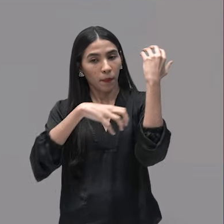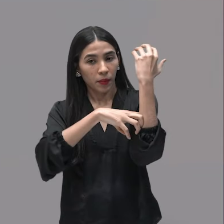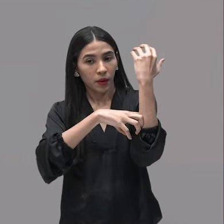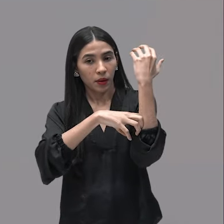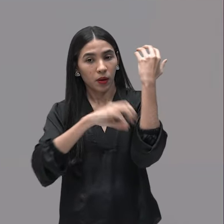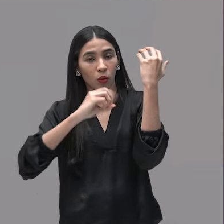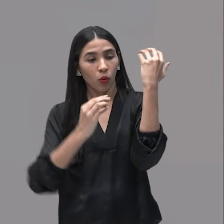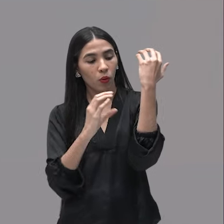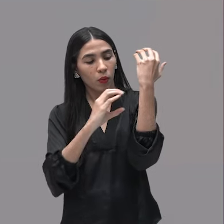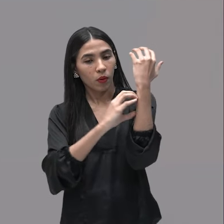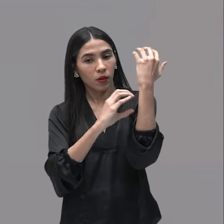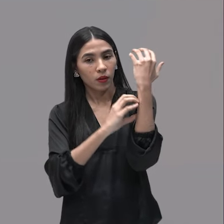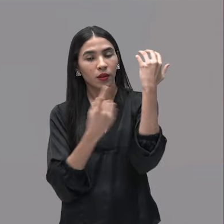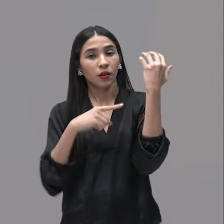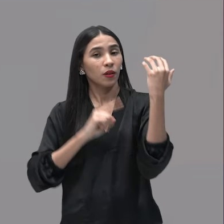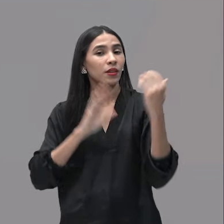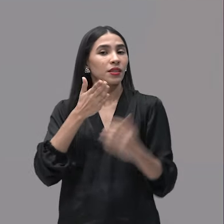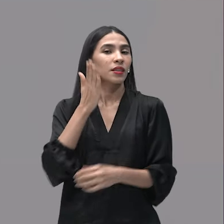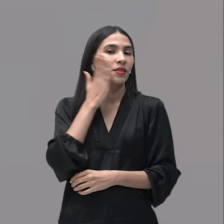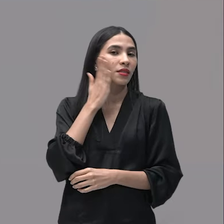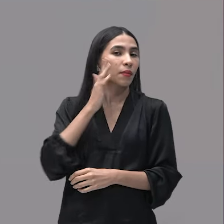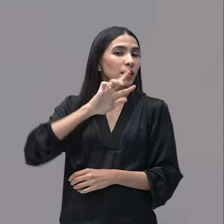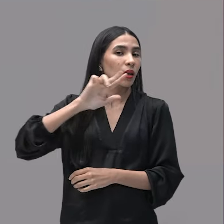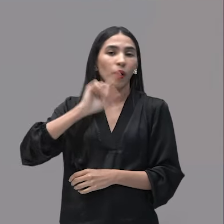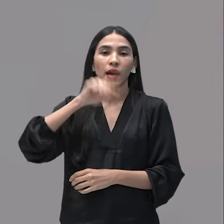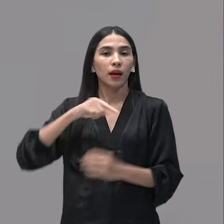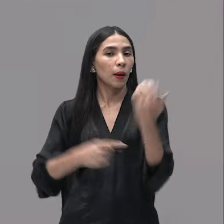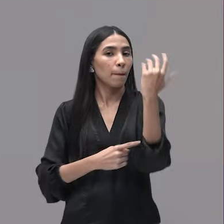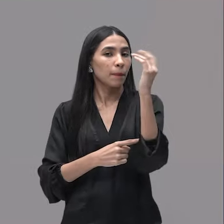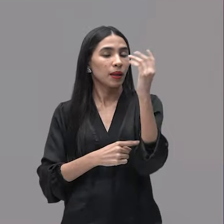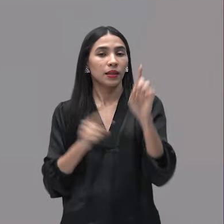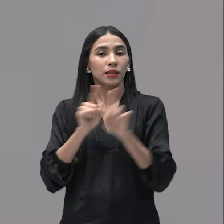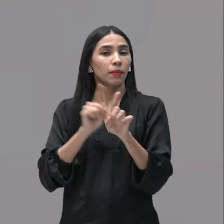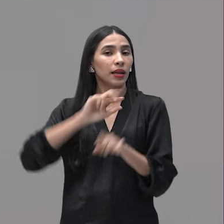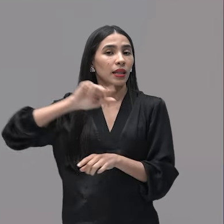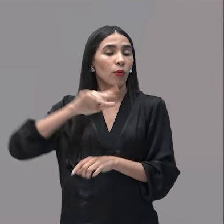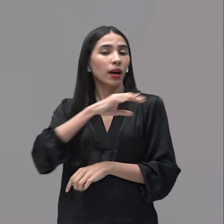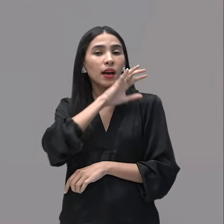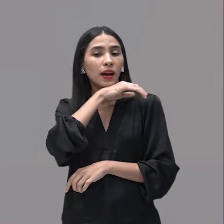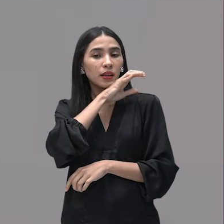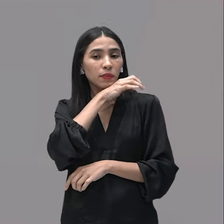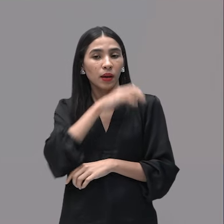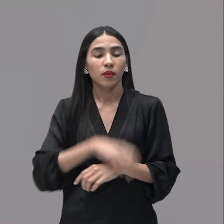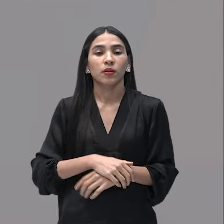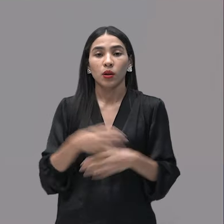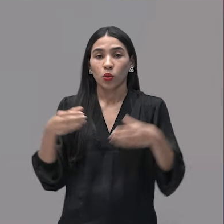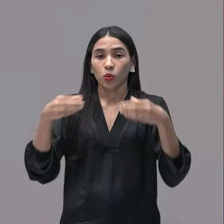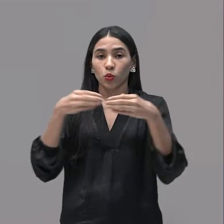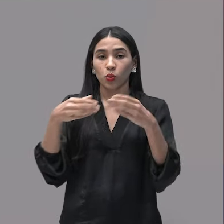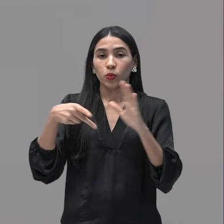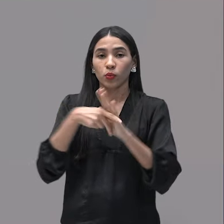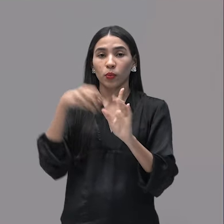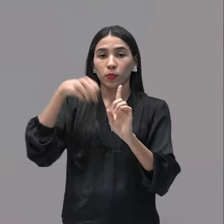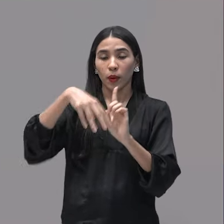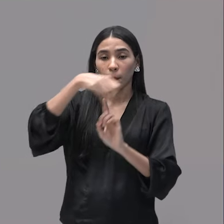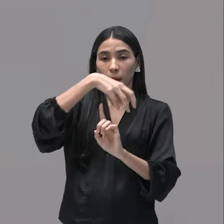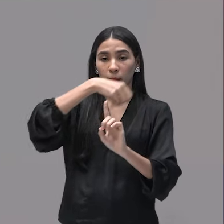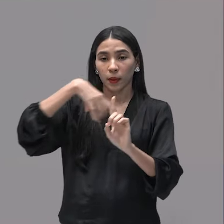orelha de pau, a gente já sabe que não é uma planta, não é um animal. Ele faz parte do reino dos fungos.